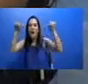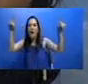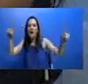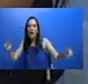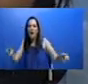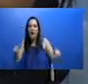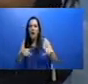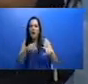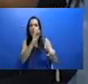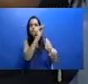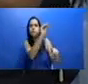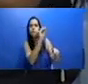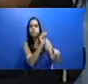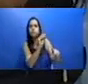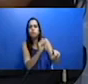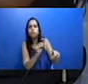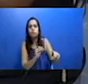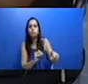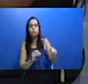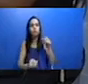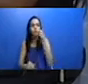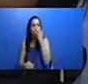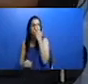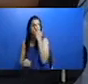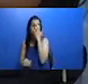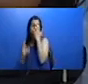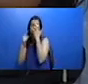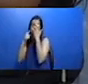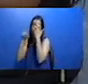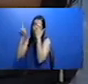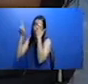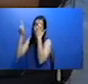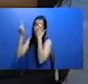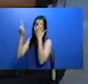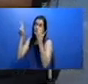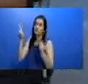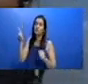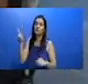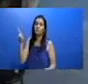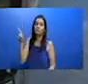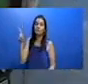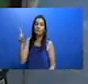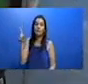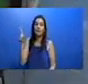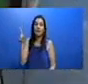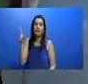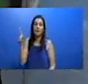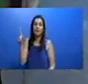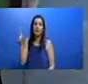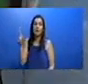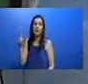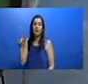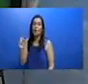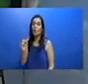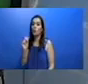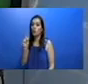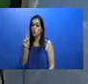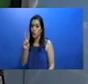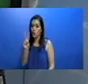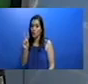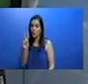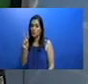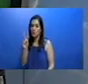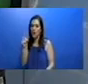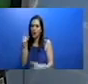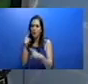com 6, né? E o 6 equivale a meia dúzia. Mas, se eu multiplicar por 2, multiplicar o